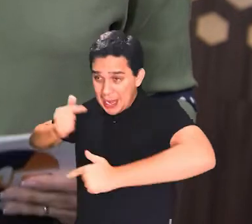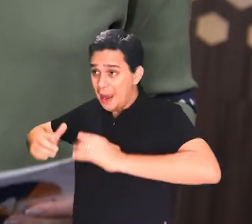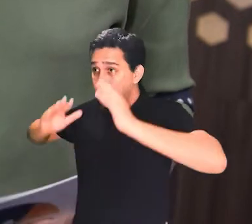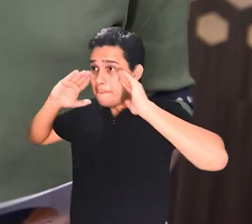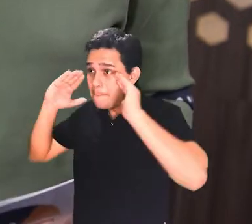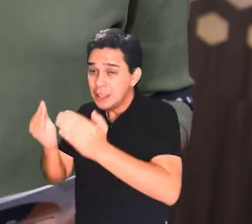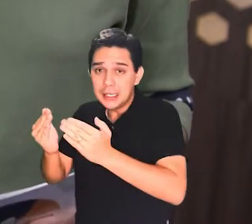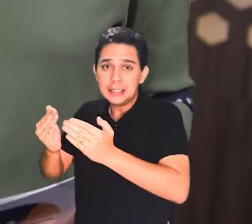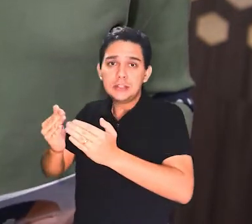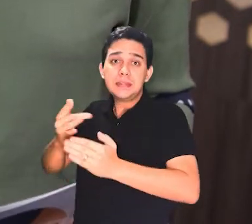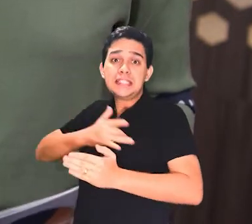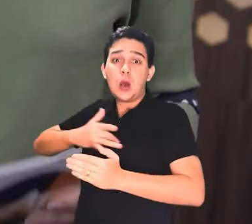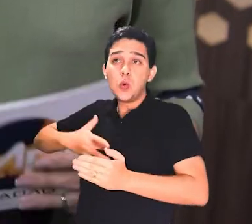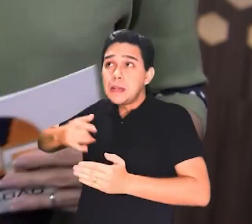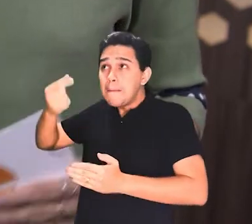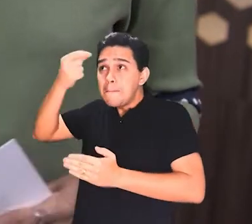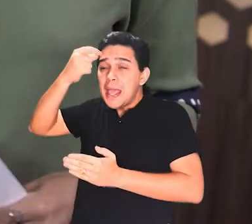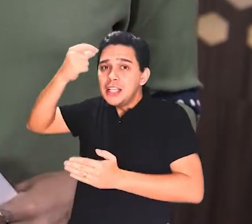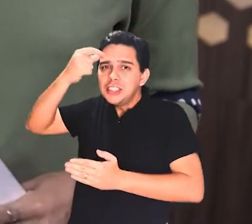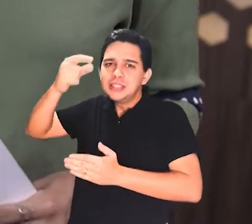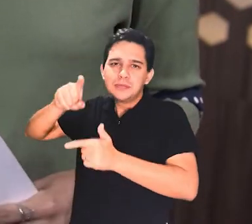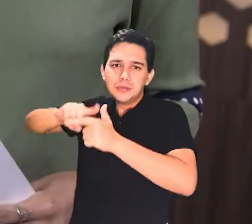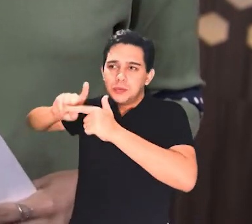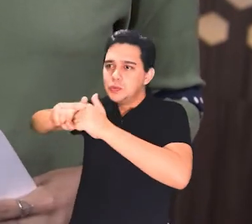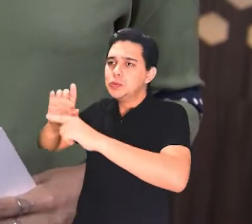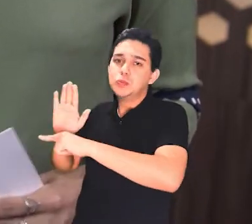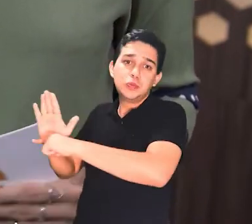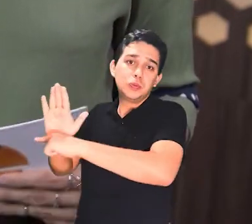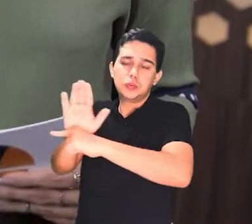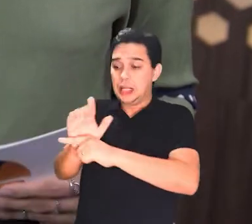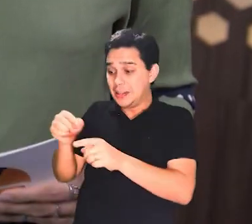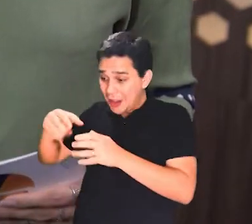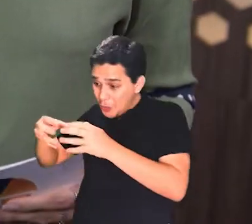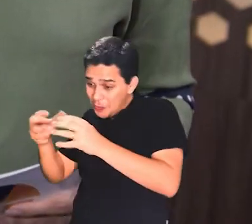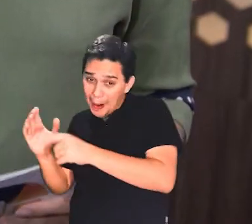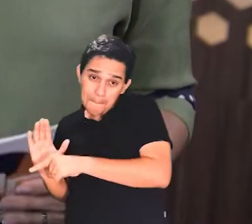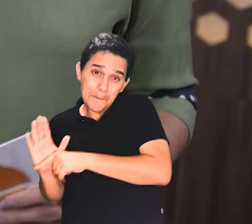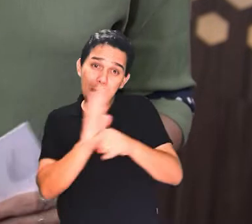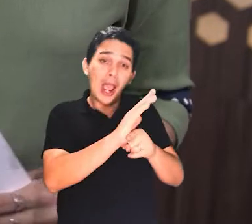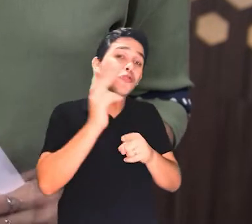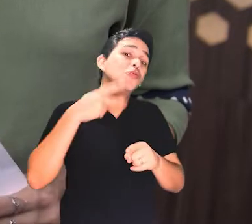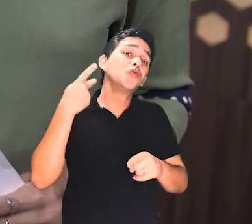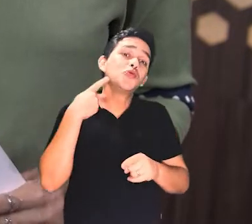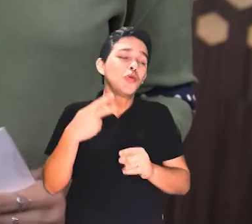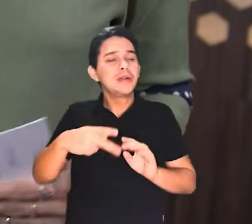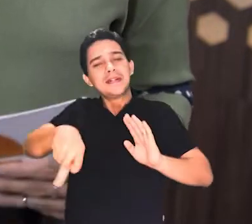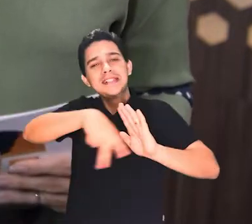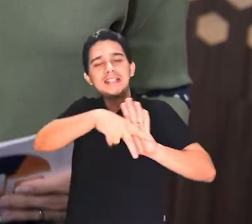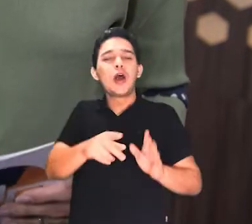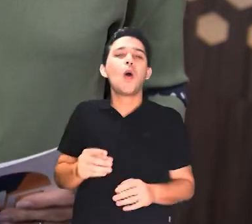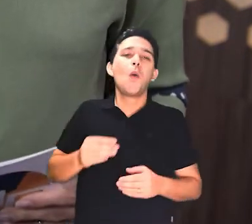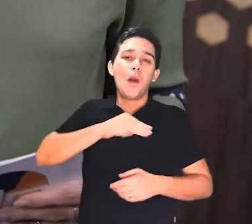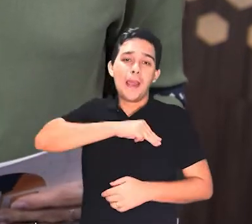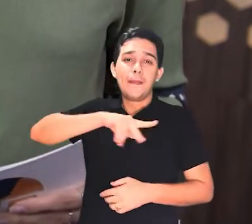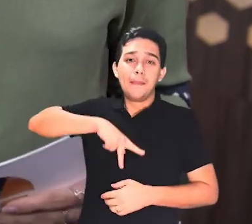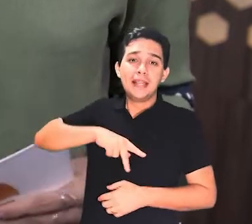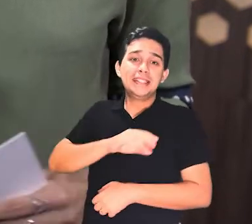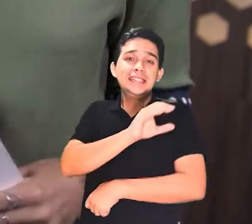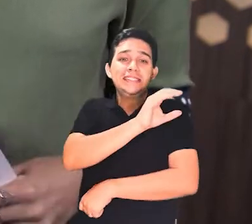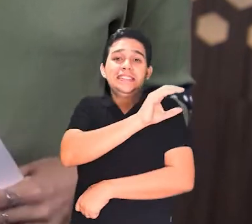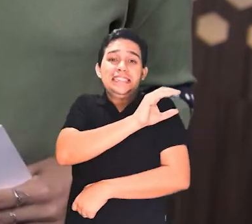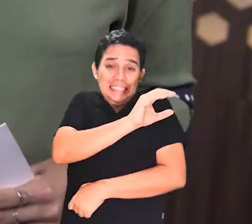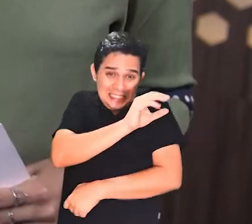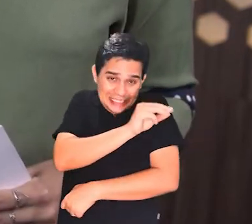por membros do Ministério Público em auxílio consentido aos promotores de justiça com atribuição para atuar no processo